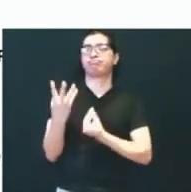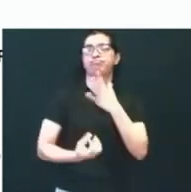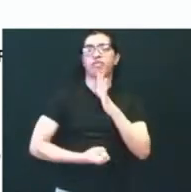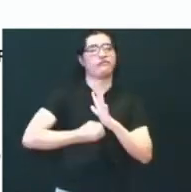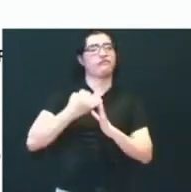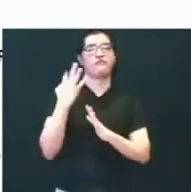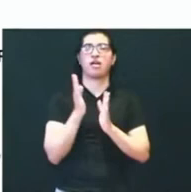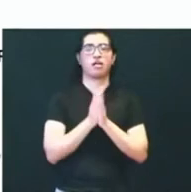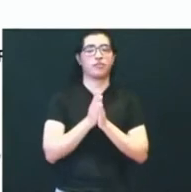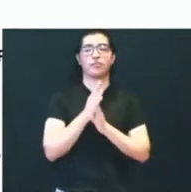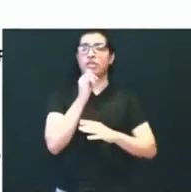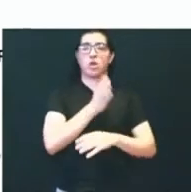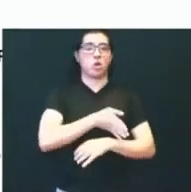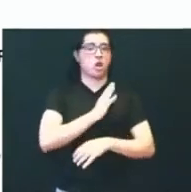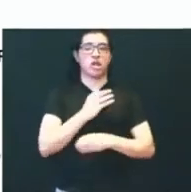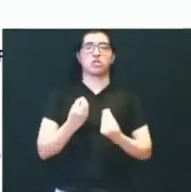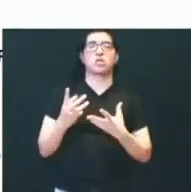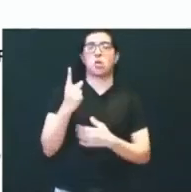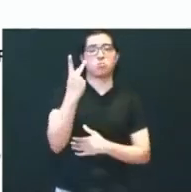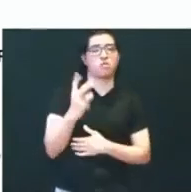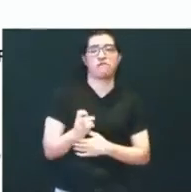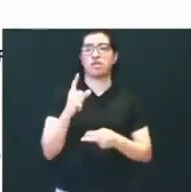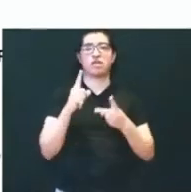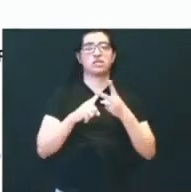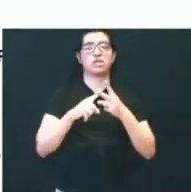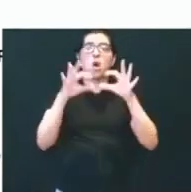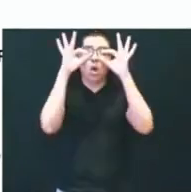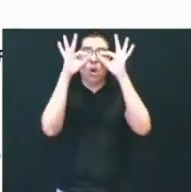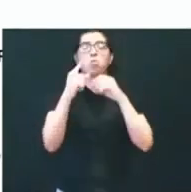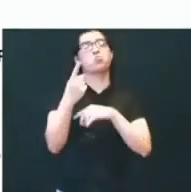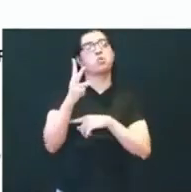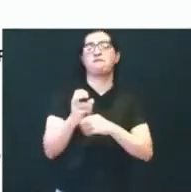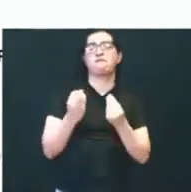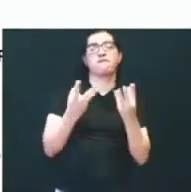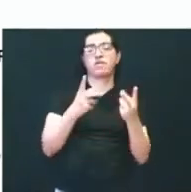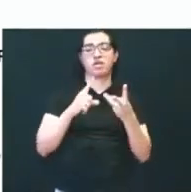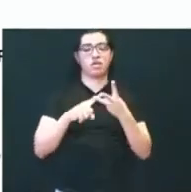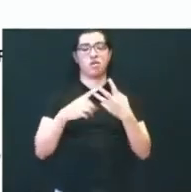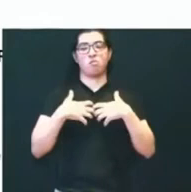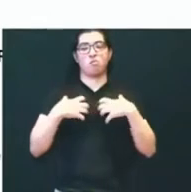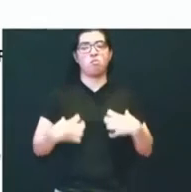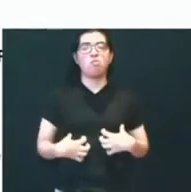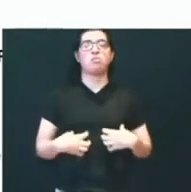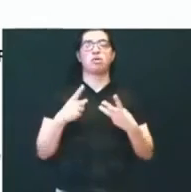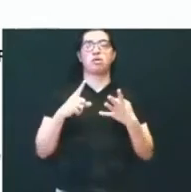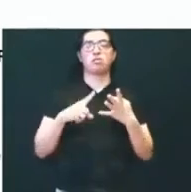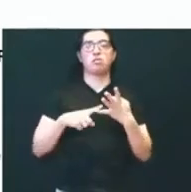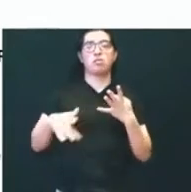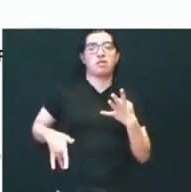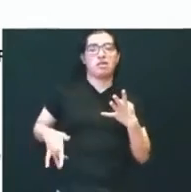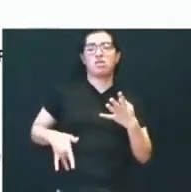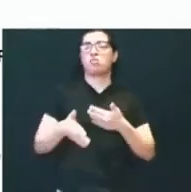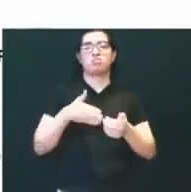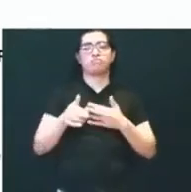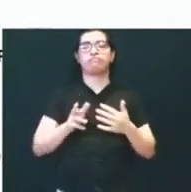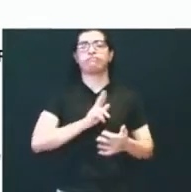pode doar o coração uma vez, você só pode doar o córnea uma vez, você só pode doar o pulmão uma vez, o rim 2